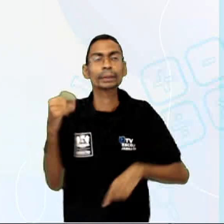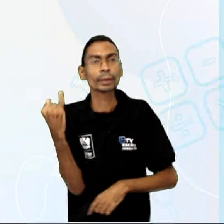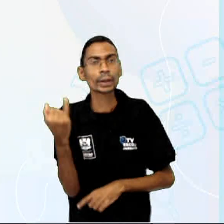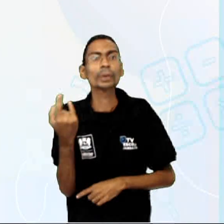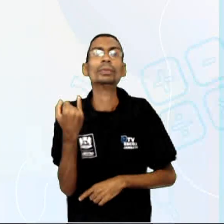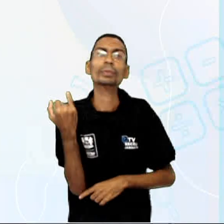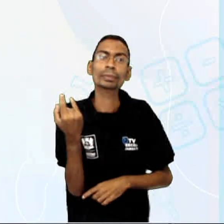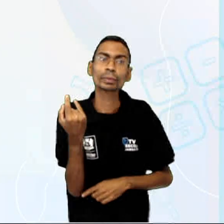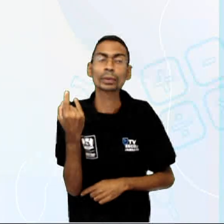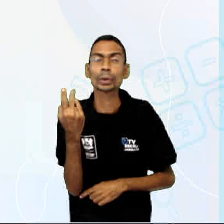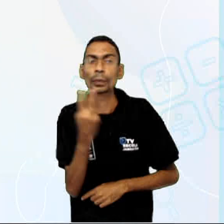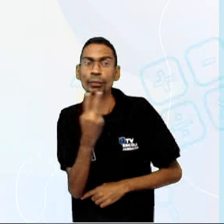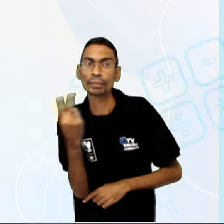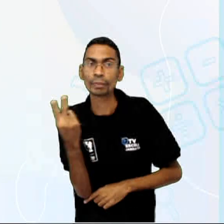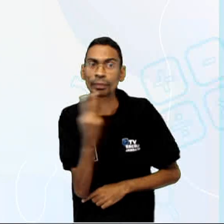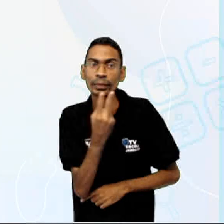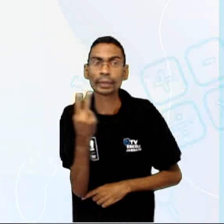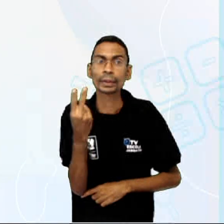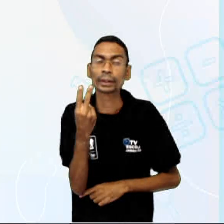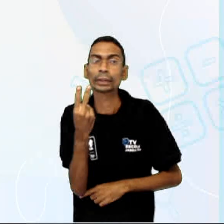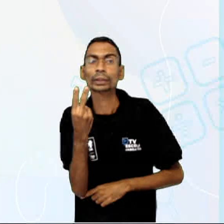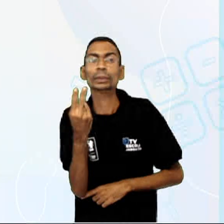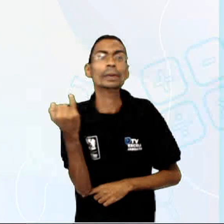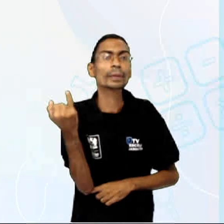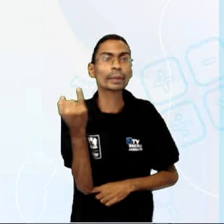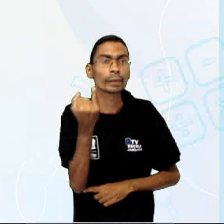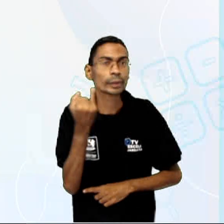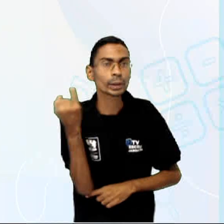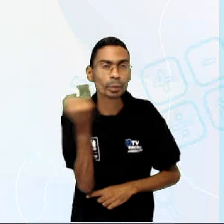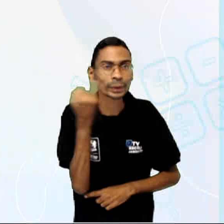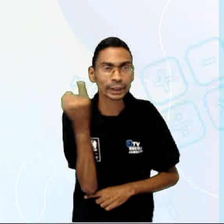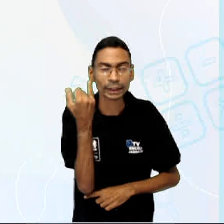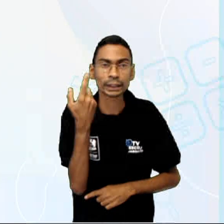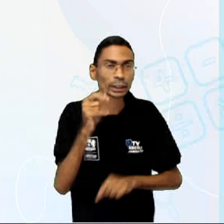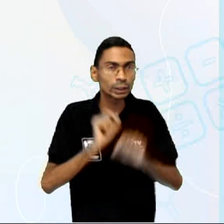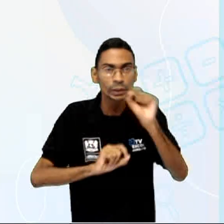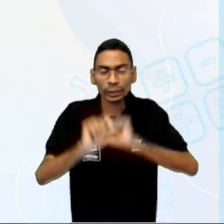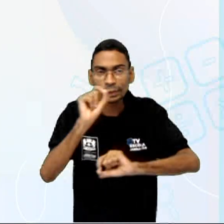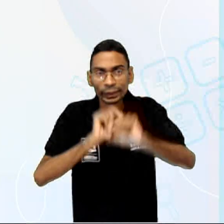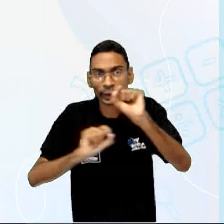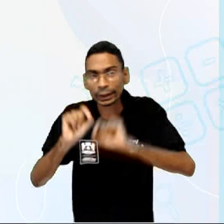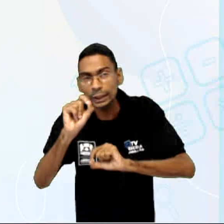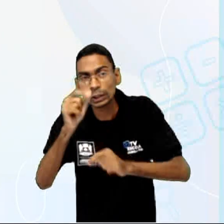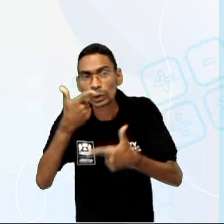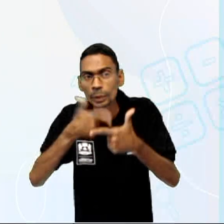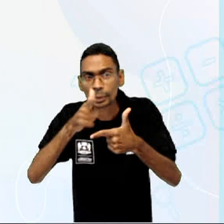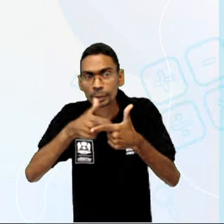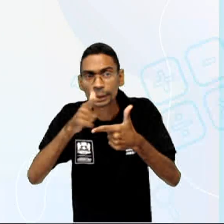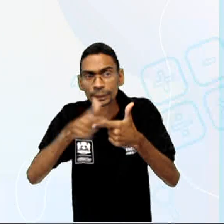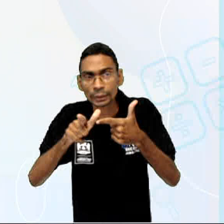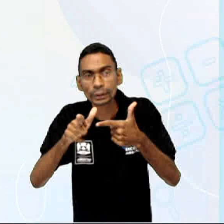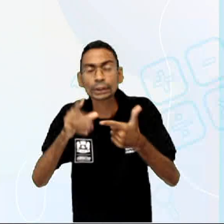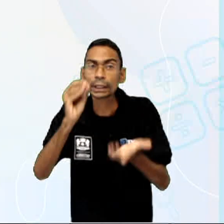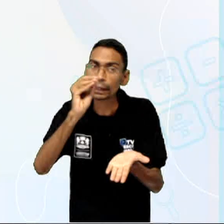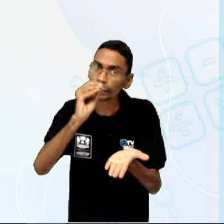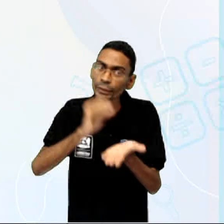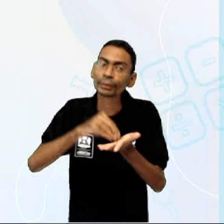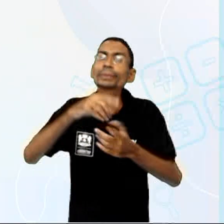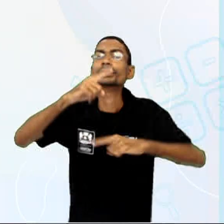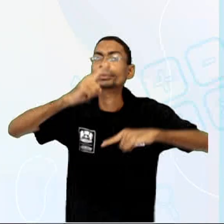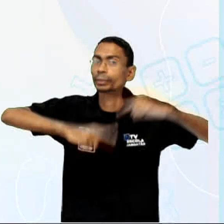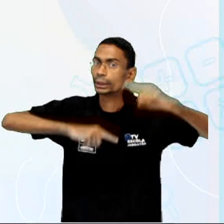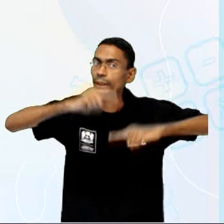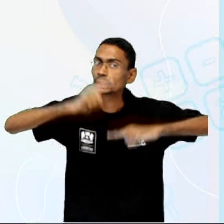fatores que contribuíram para o fracasso delas. Quais foram esses problemas aí, professor? Diga de novo. Falta de